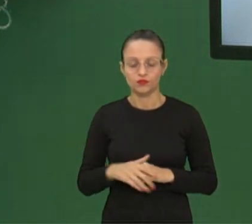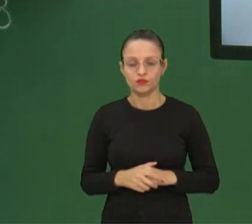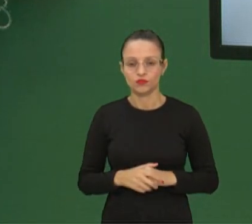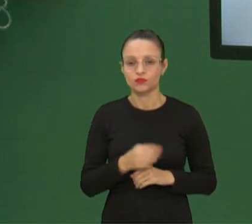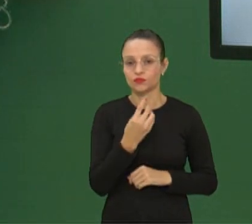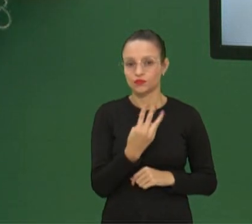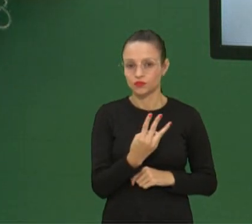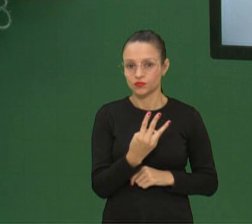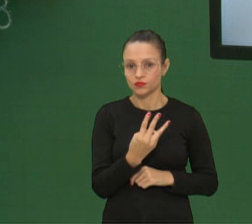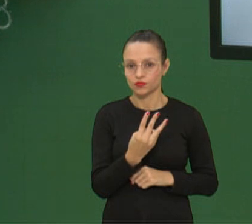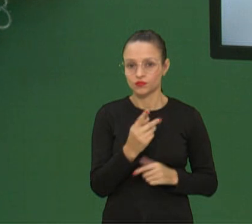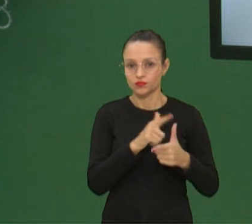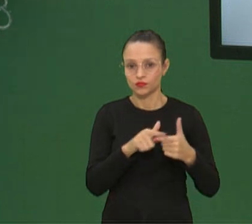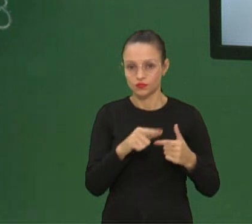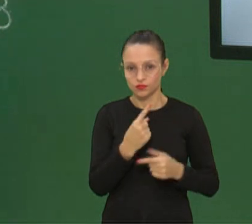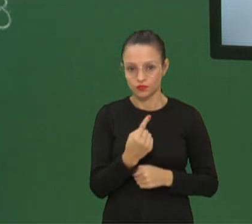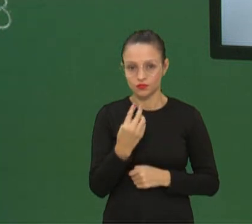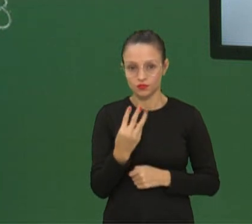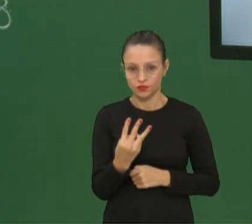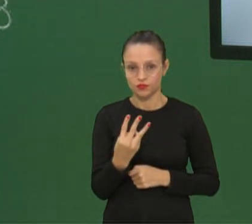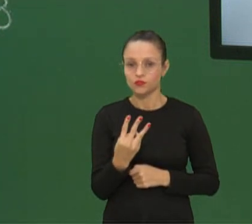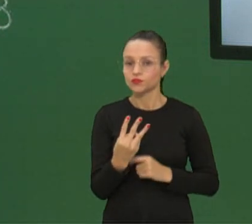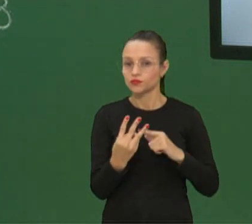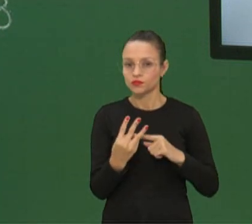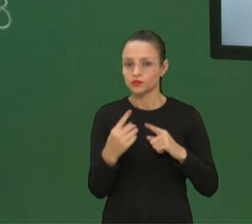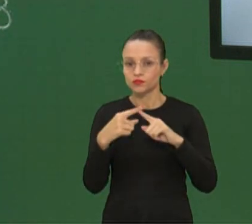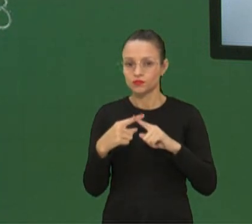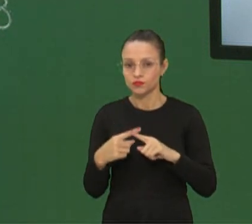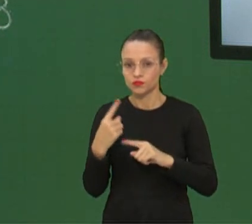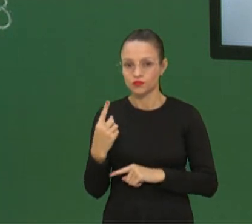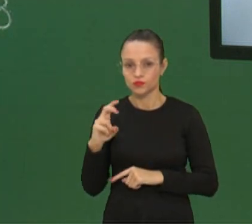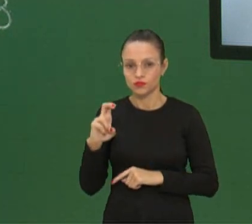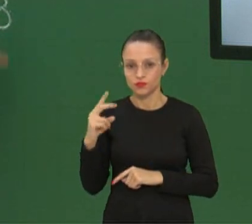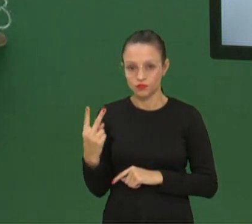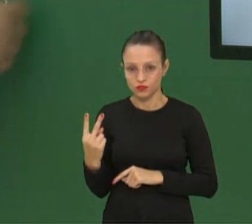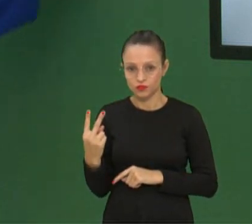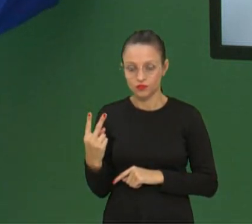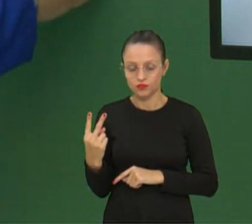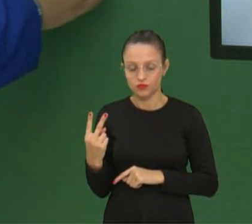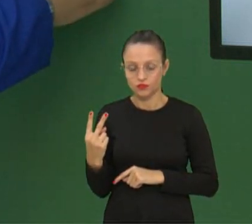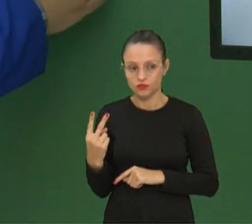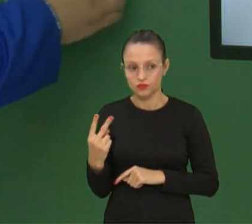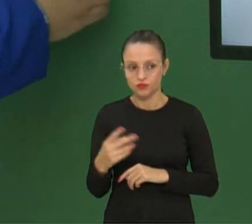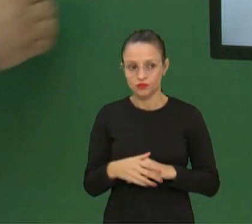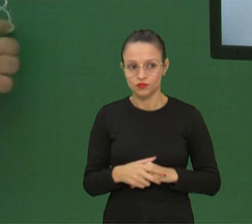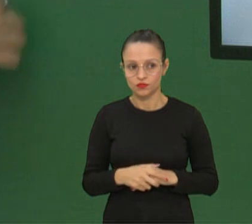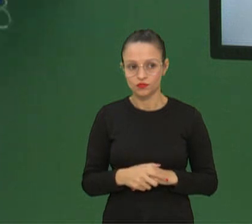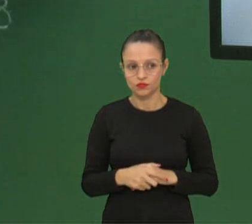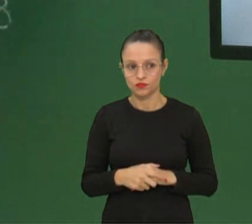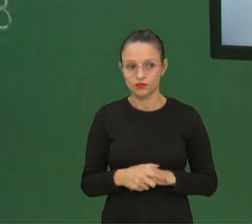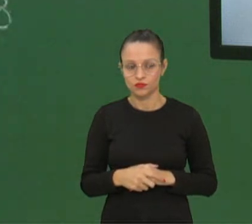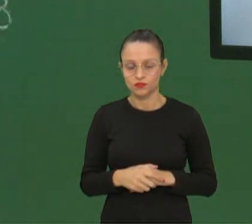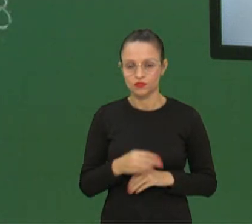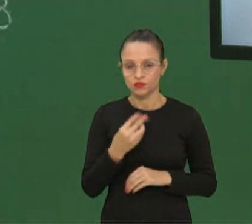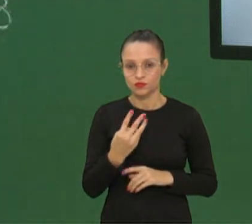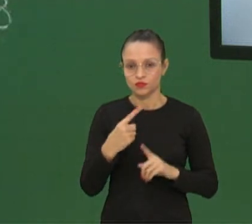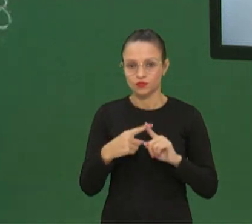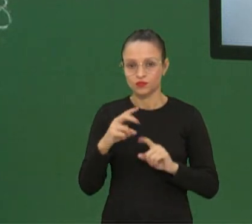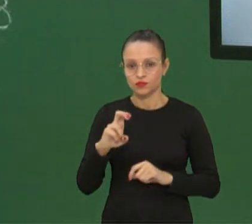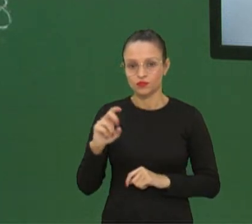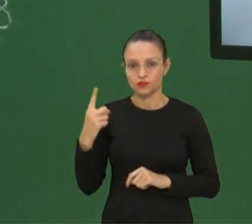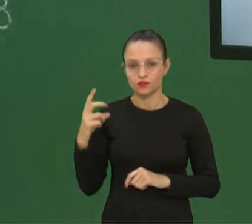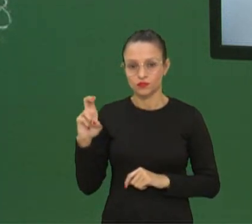3 dividido por 1 é 3. E 3 vezes 152? Bom, 3 vezes 2 é 6. 3 vezes 5